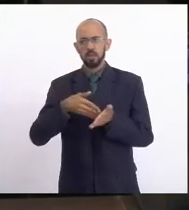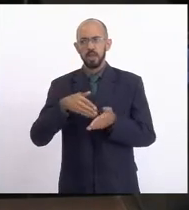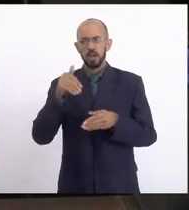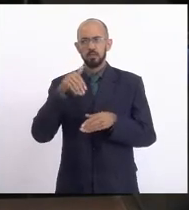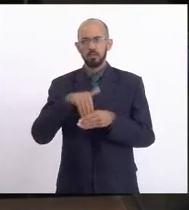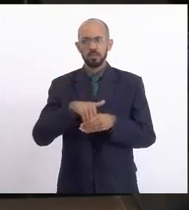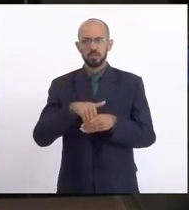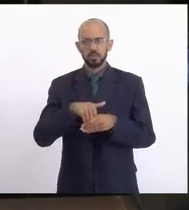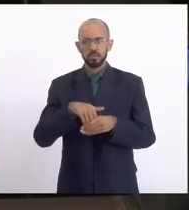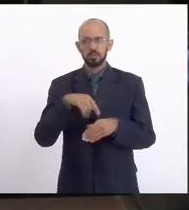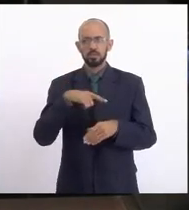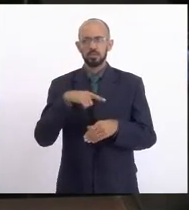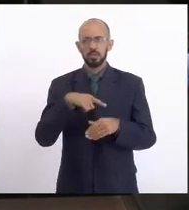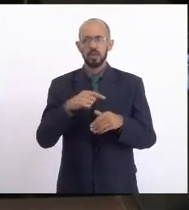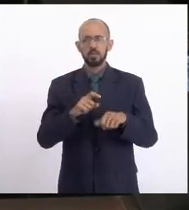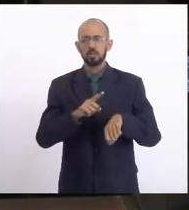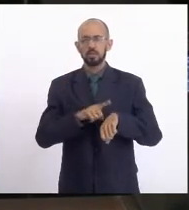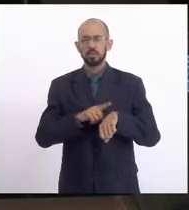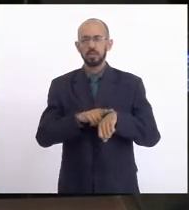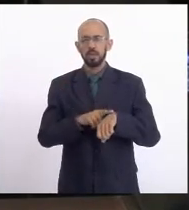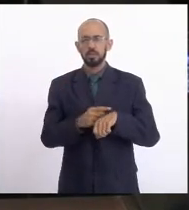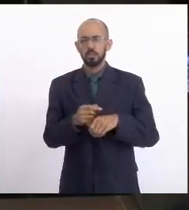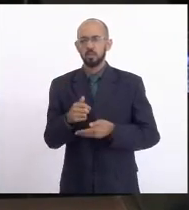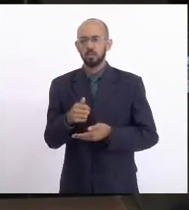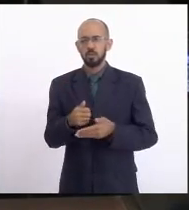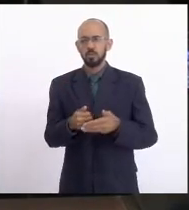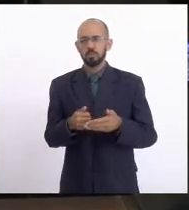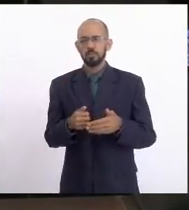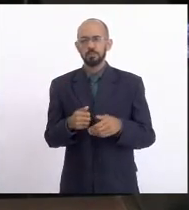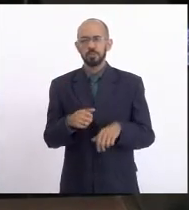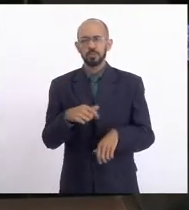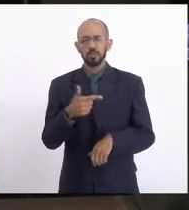de tempo mínimo. E as 24 horas